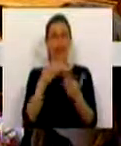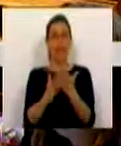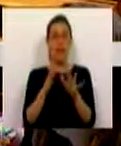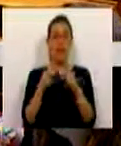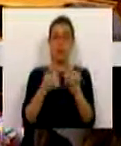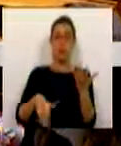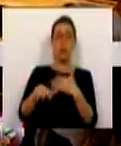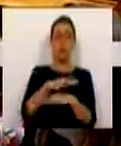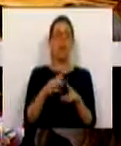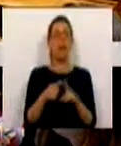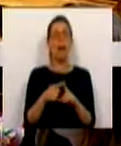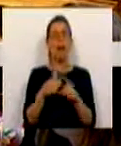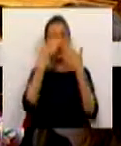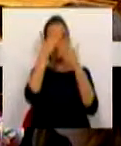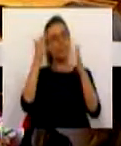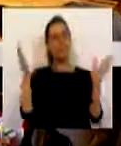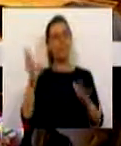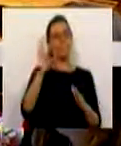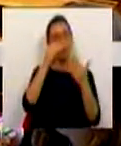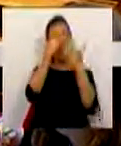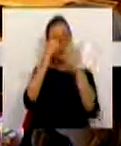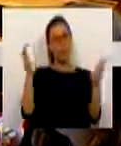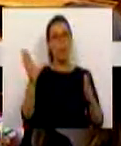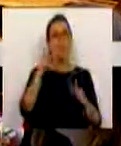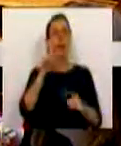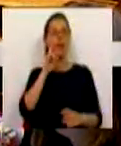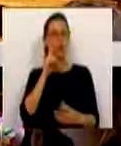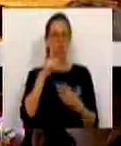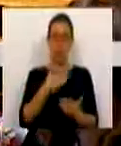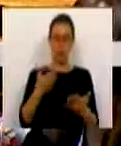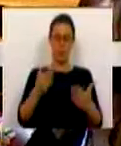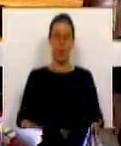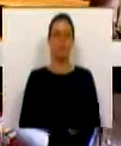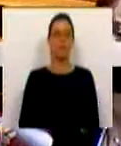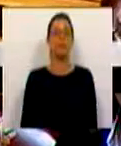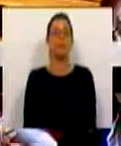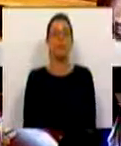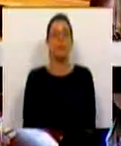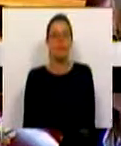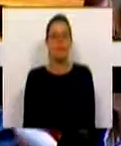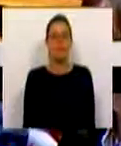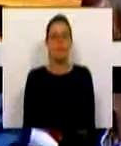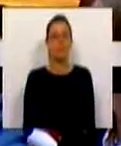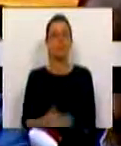construção de uma sociedade democrática, mais democrática e mais segura. Muito obrigado. Muito obrigado.